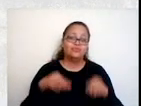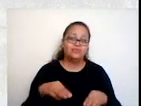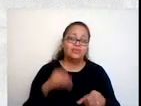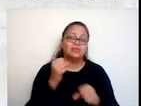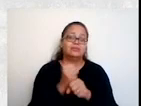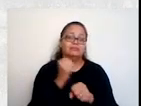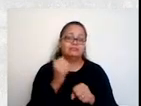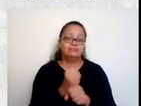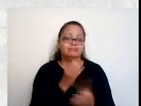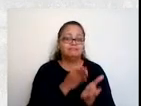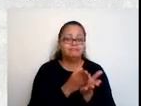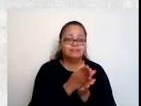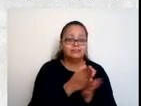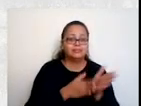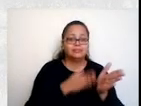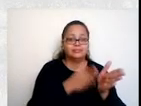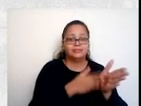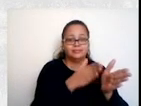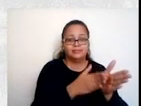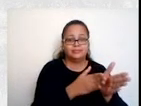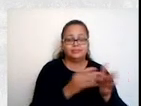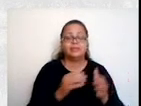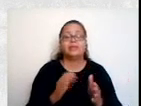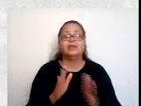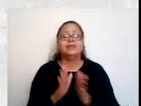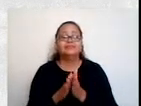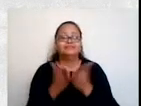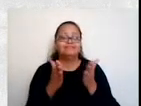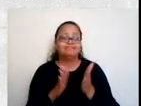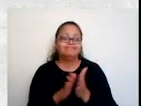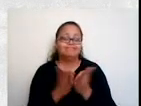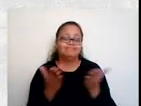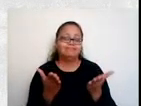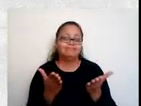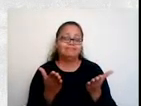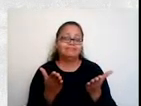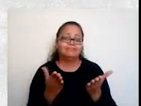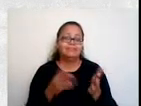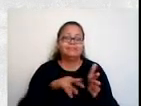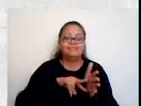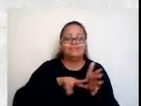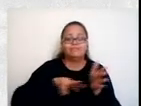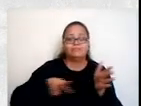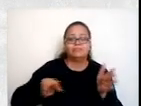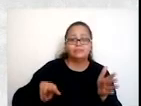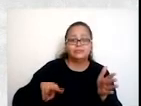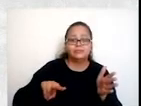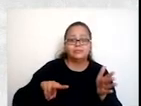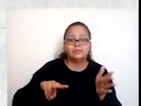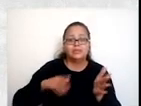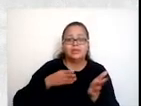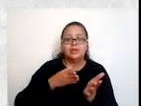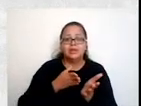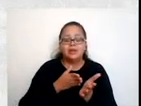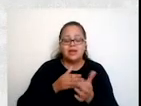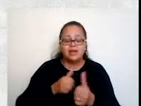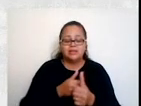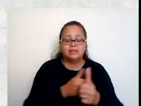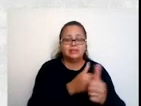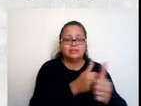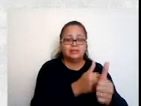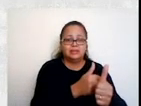ferrovia. Em meio a toda essa miséria em que essas pessoas viviam, muitas delas passaram a seguir um monge,